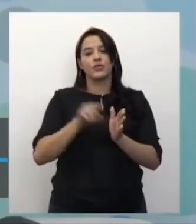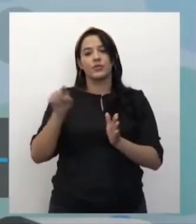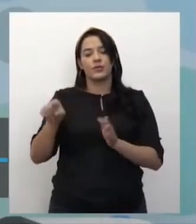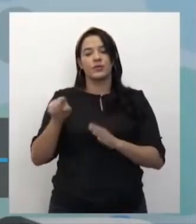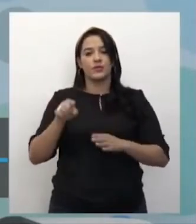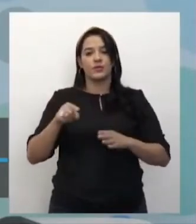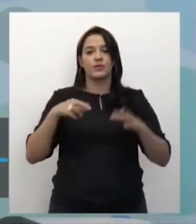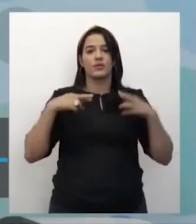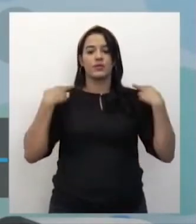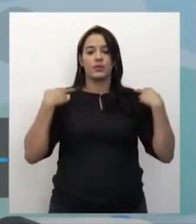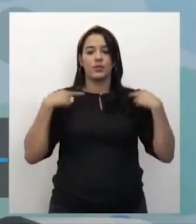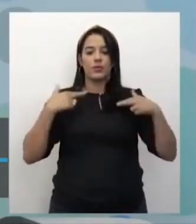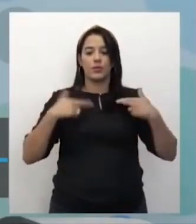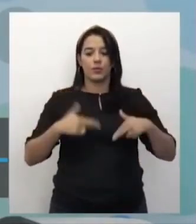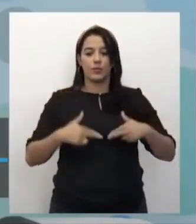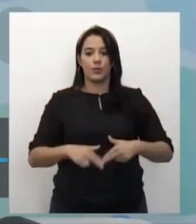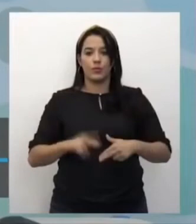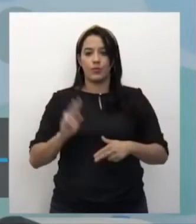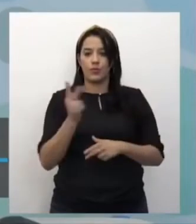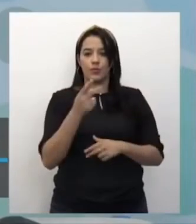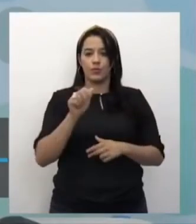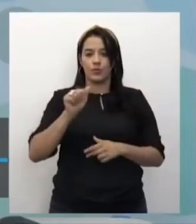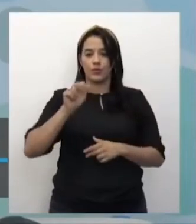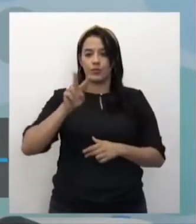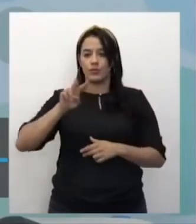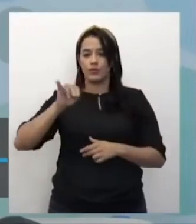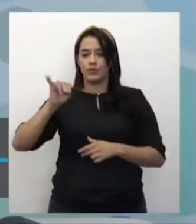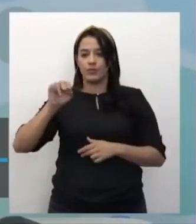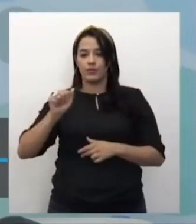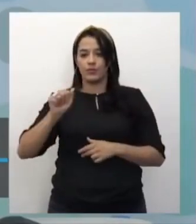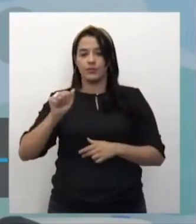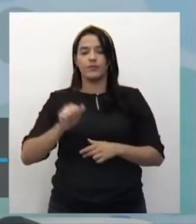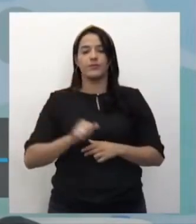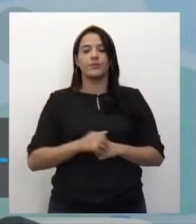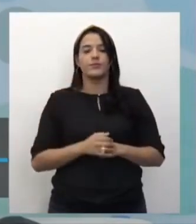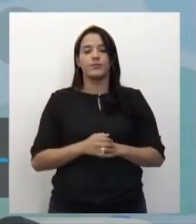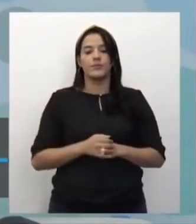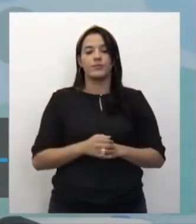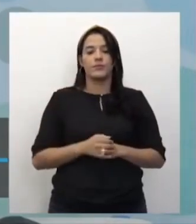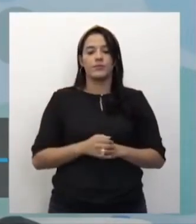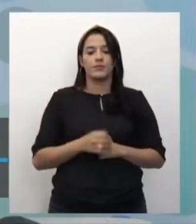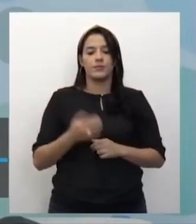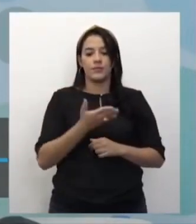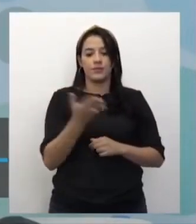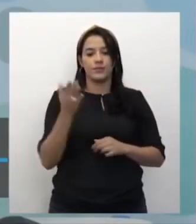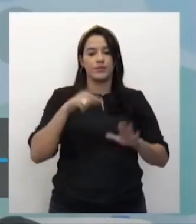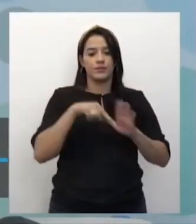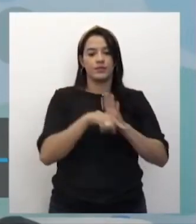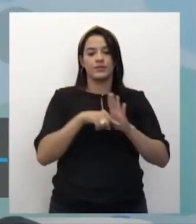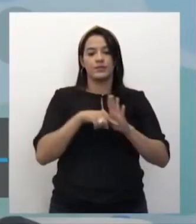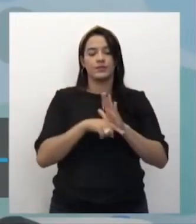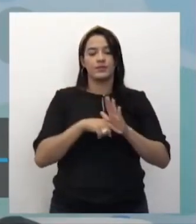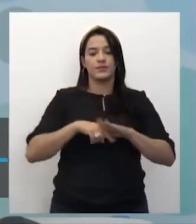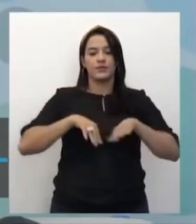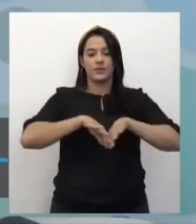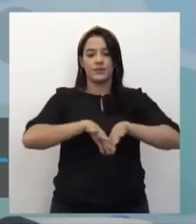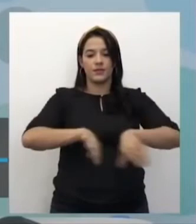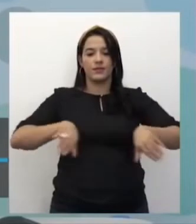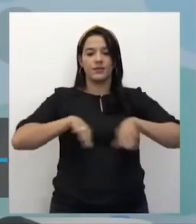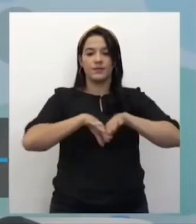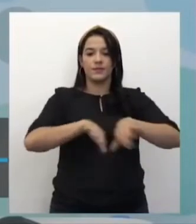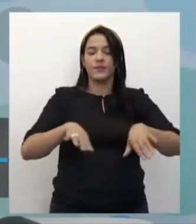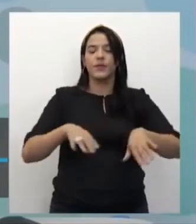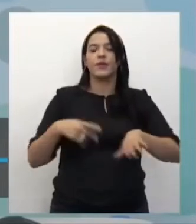Havaí, foi um nadador agora que eu não me lembro o nome, fica até para vocês pesquisarem aí, galera, que isso é muito